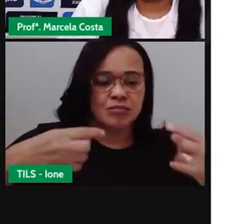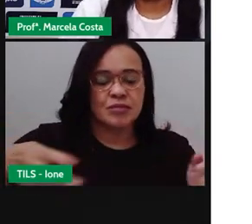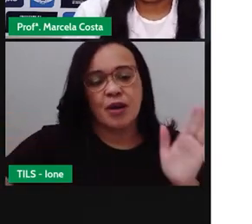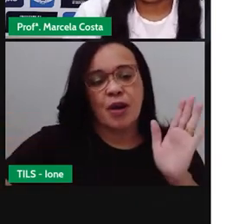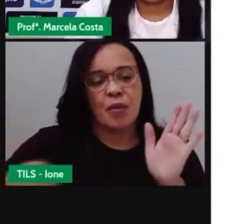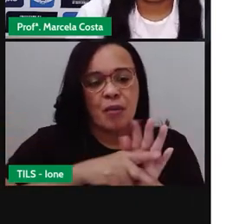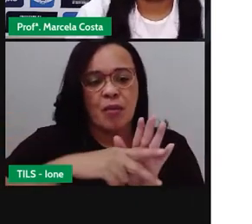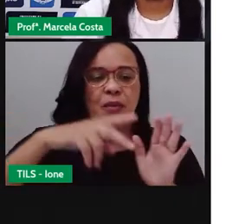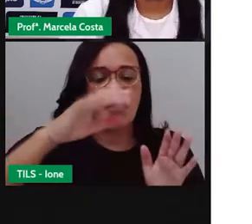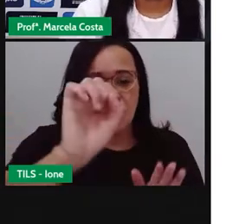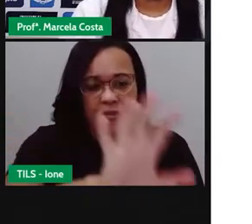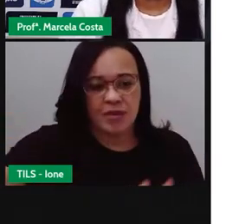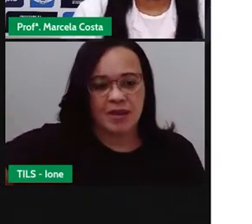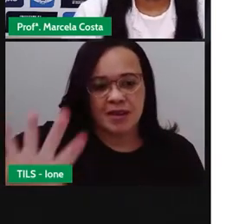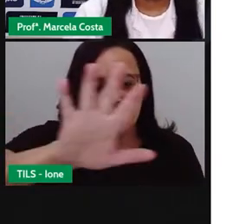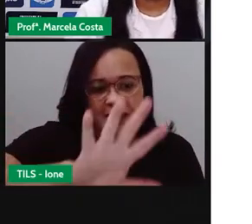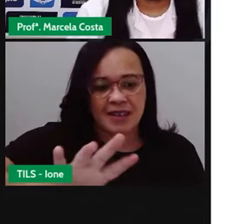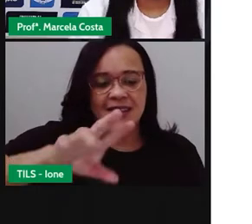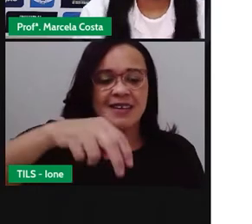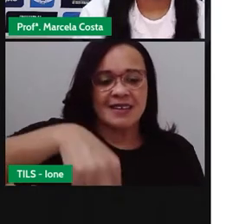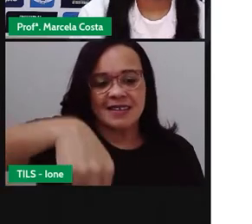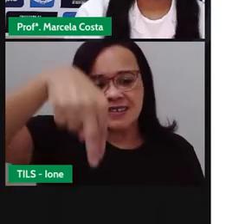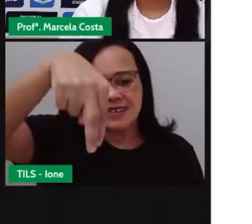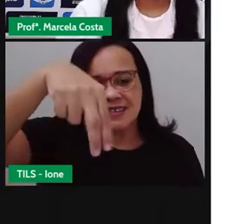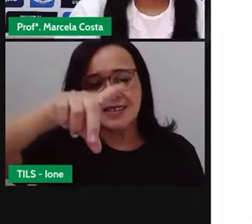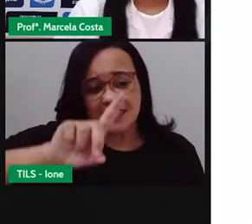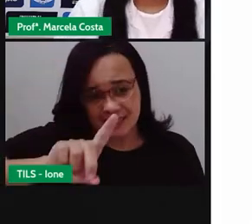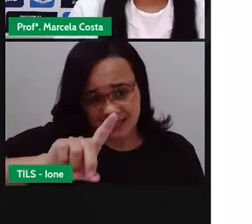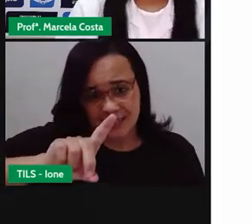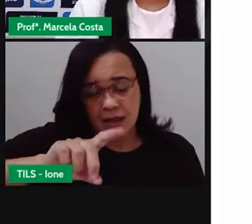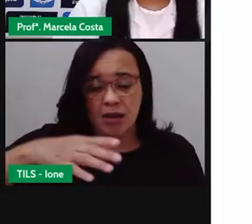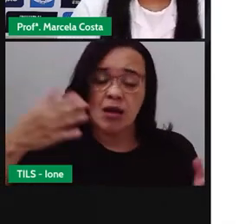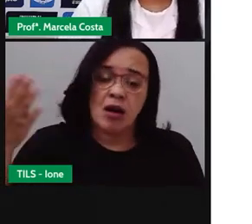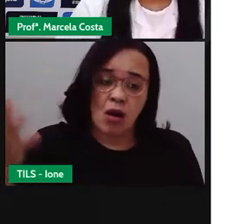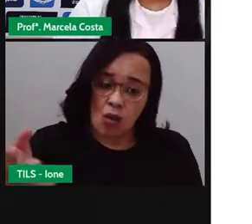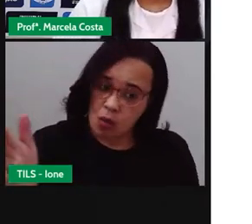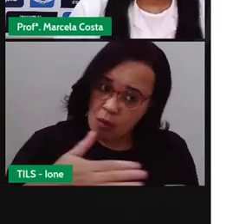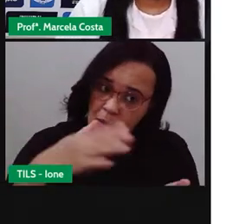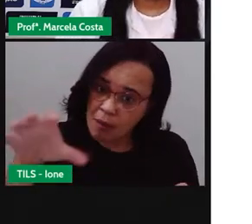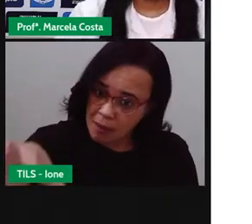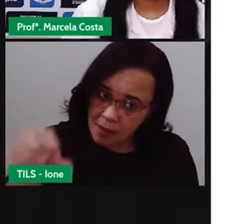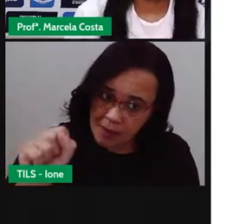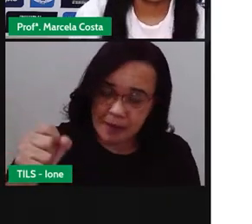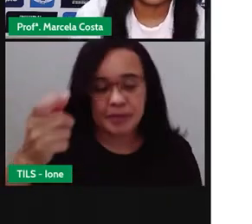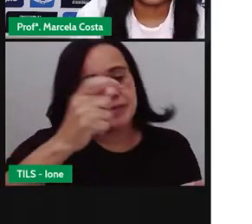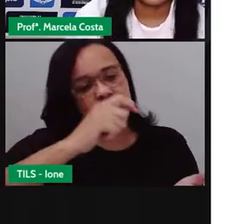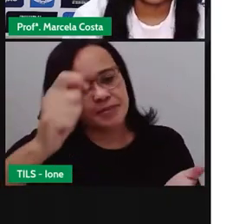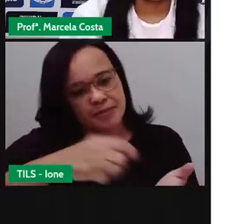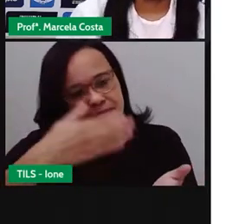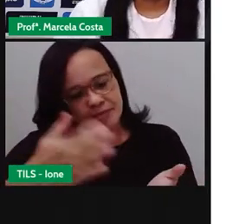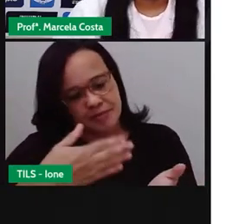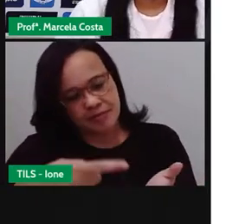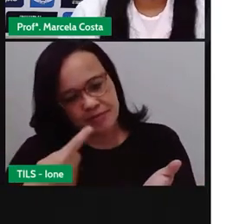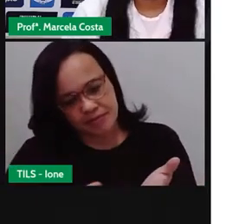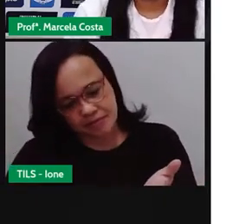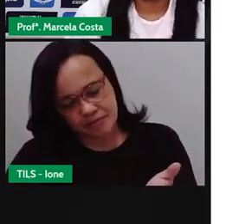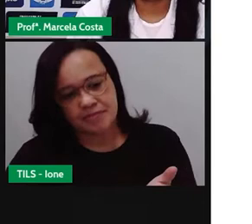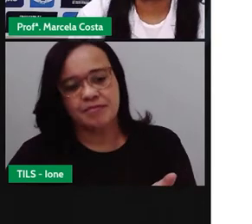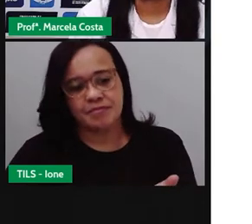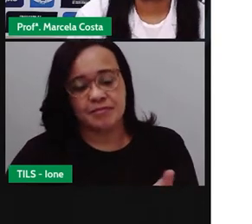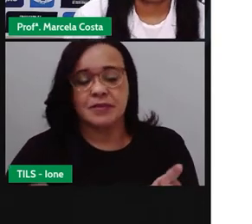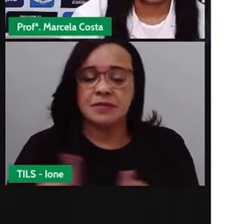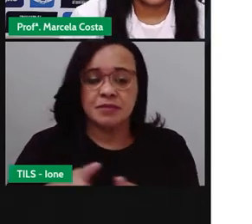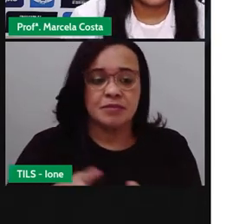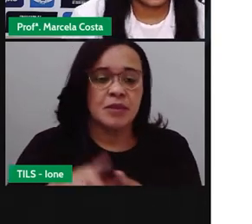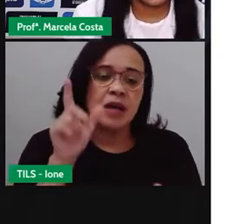você pegar o seu caderno, o seu lápis e acompanhando aqui a aula, escrevendo no seu caderno os